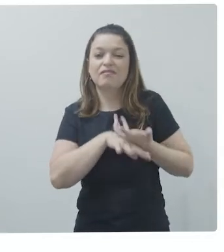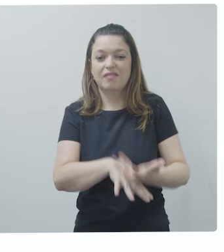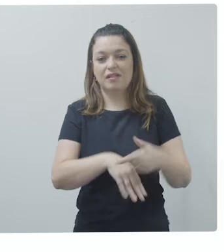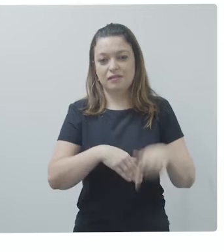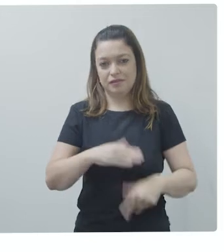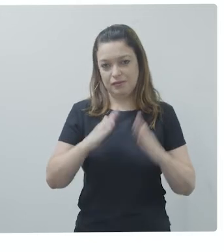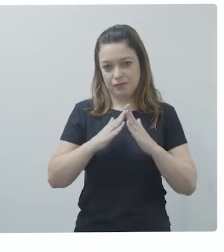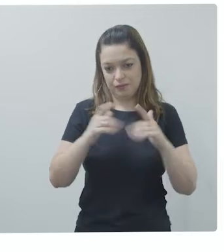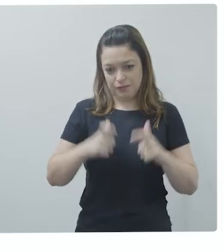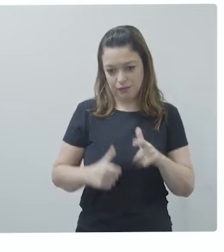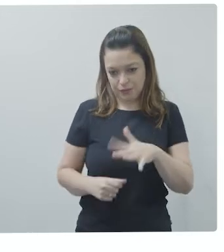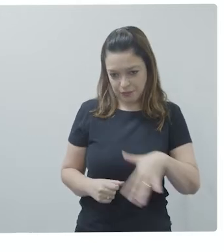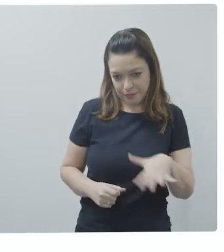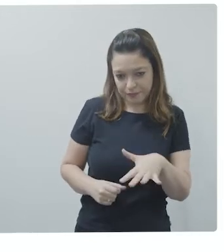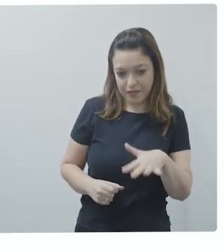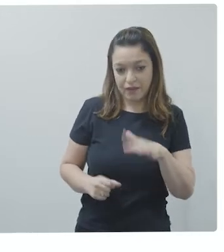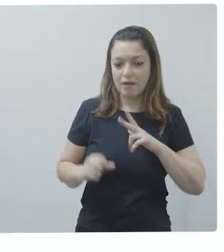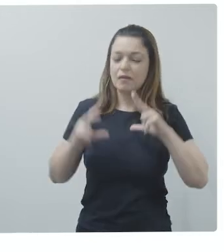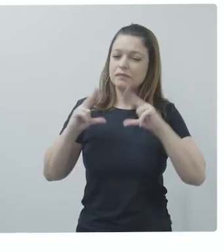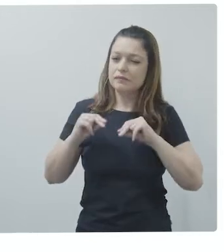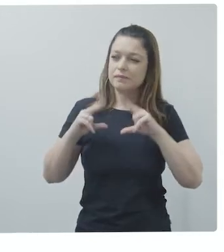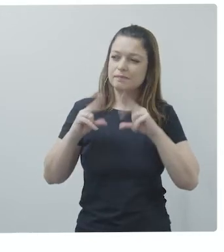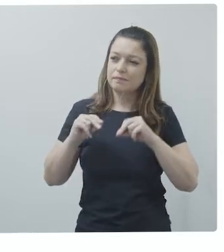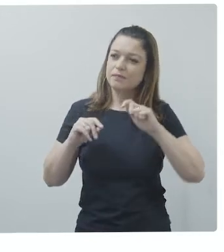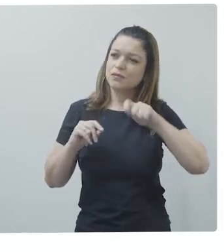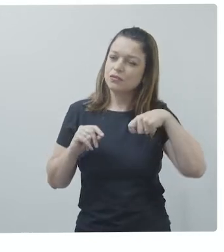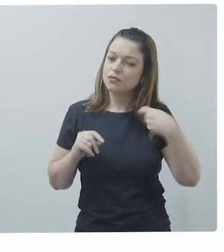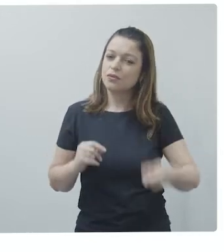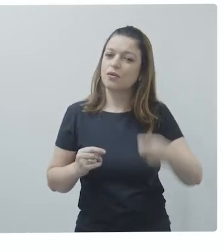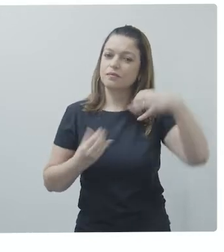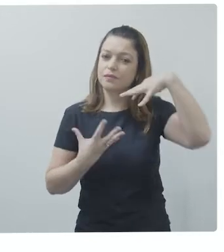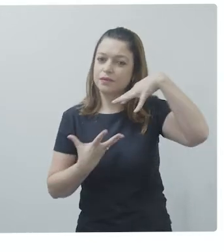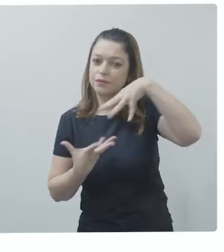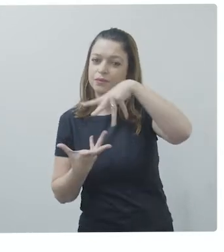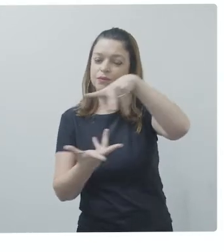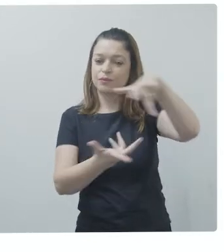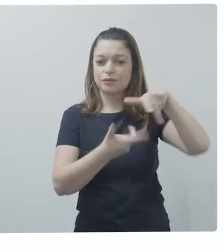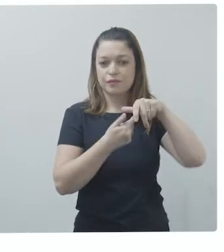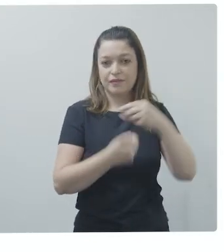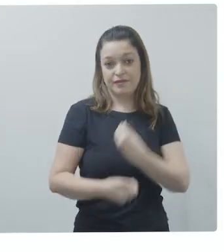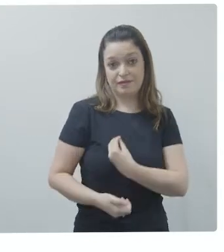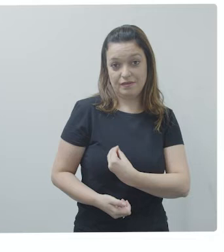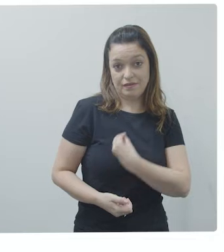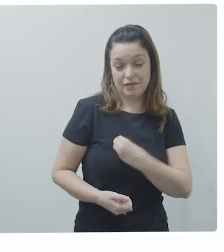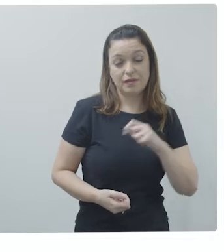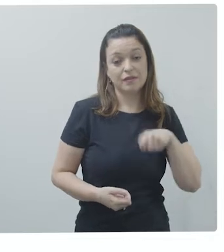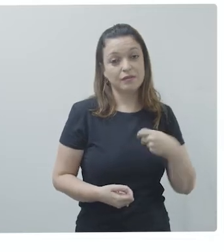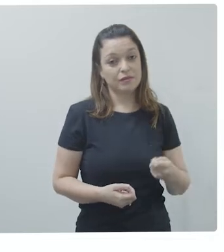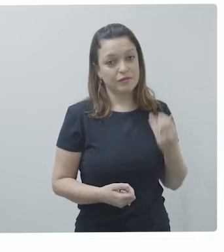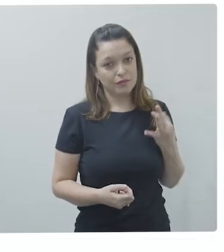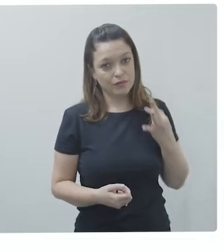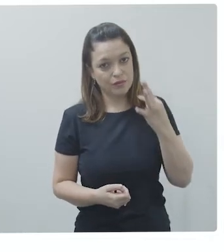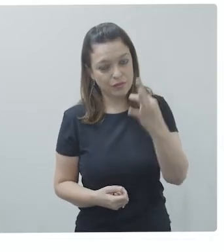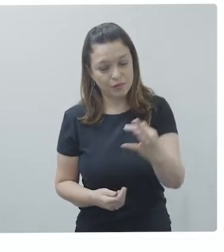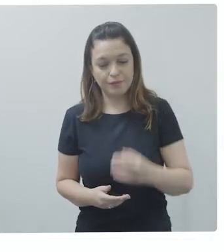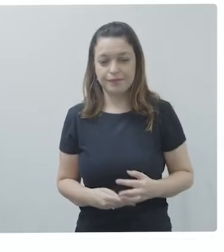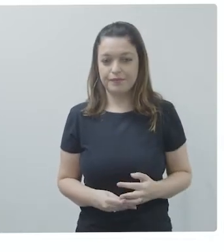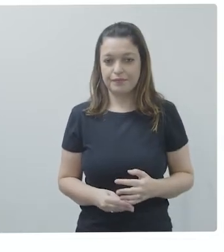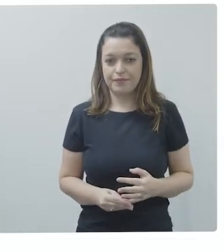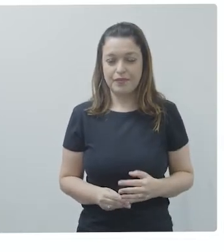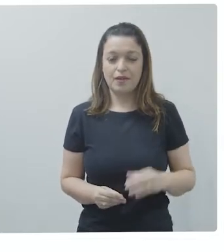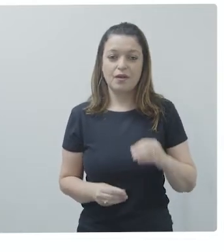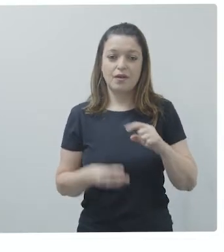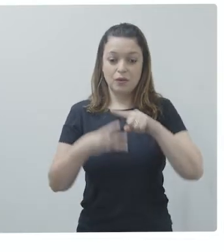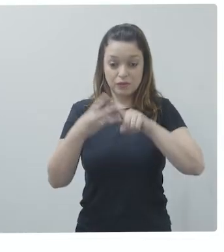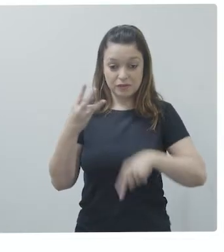de Gimungagap. Falaram sobre o universo, sobre a vida e sobre o futuro. Odin,